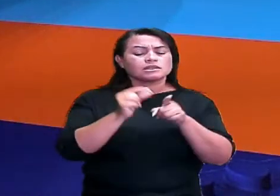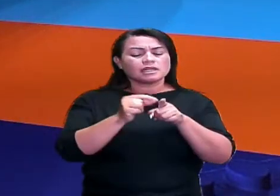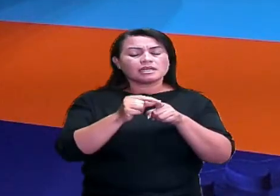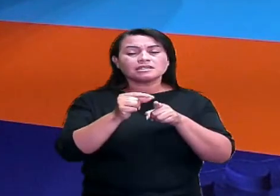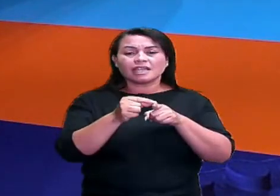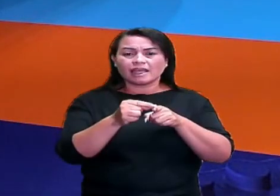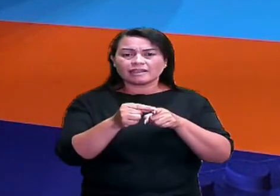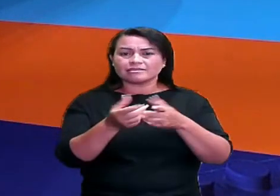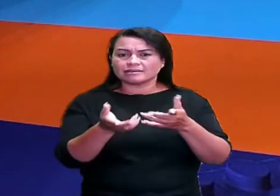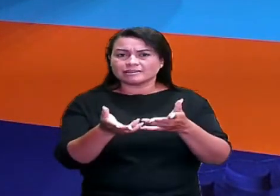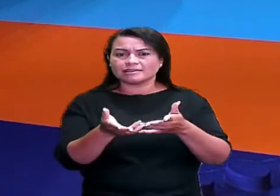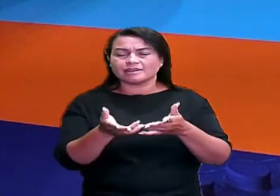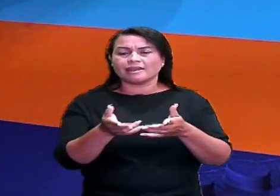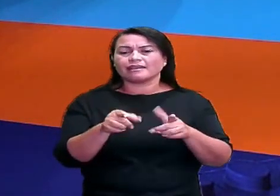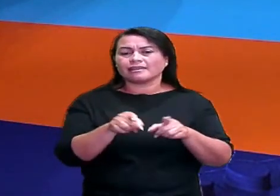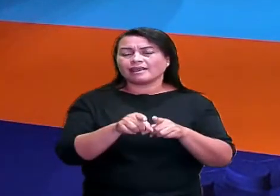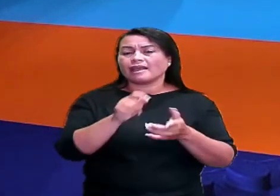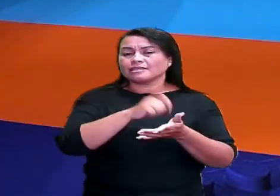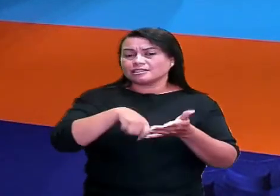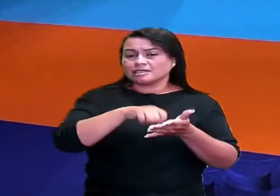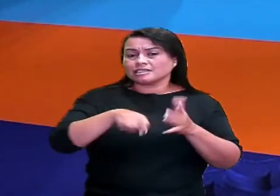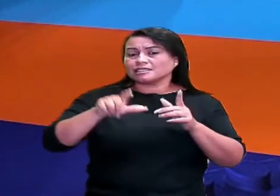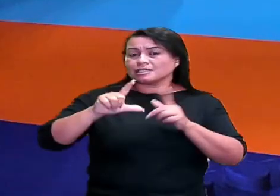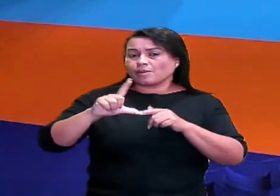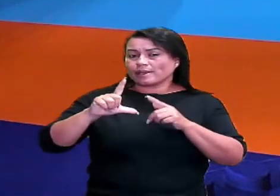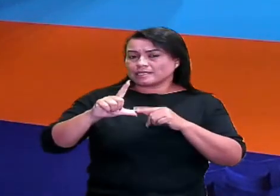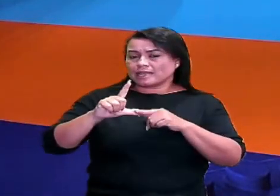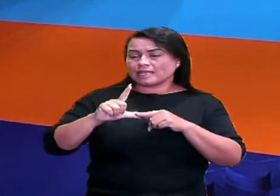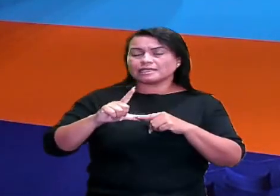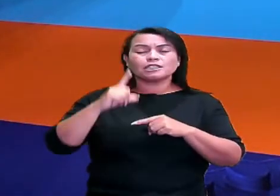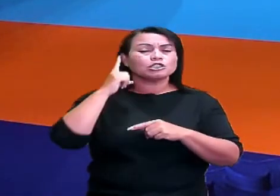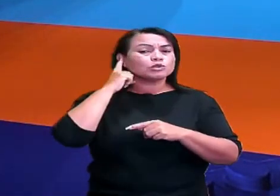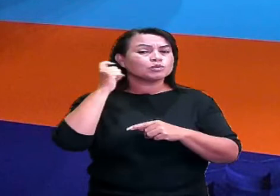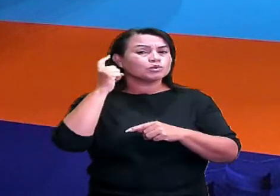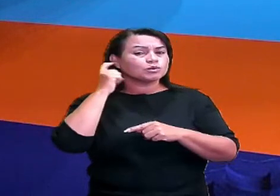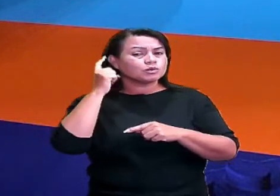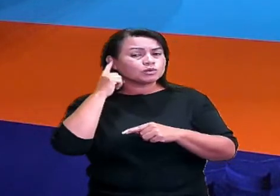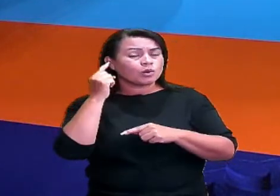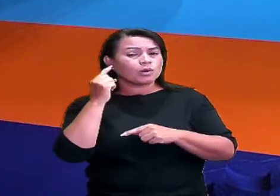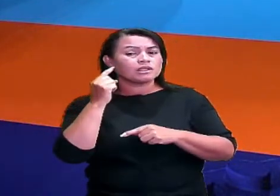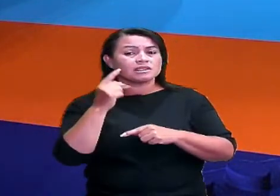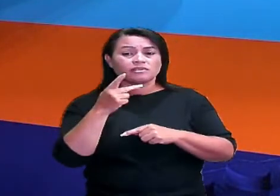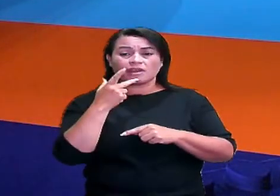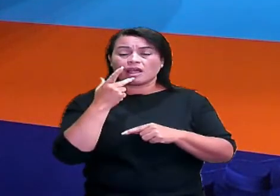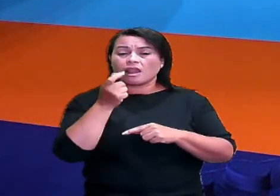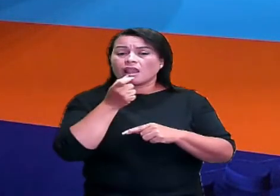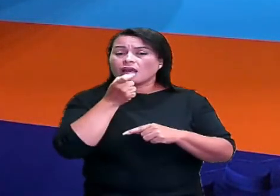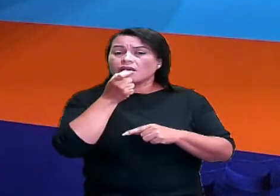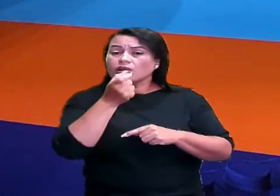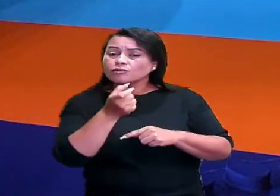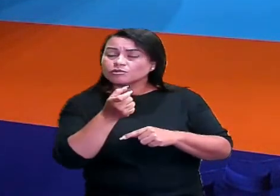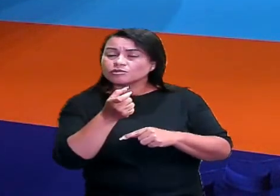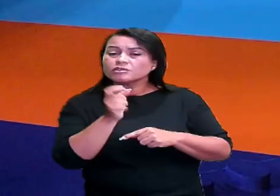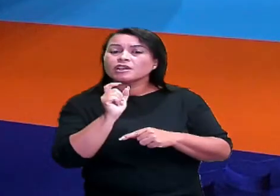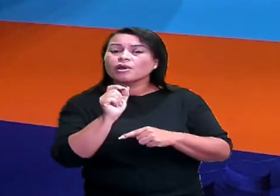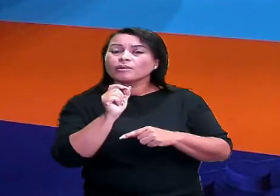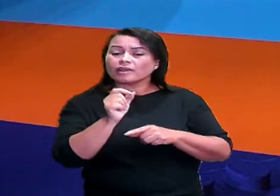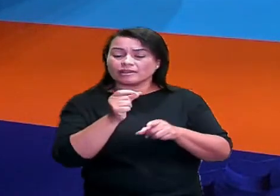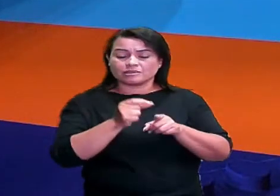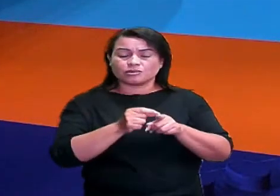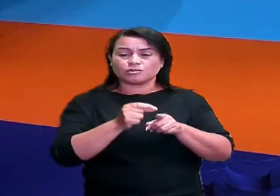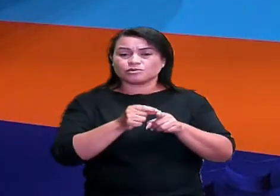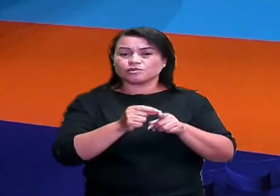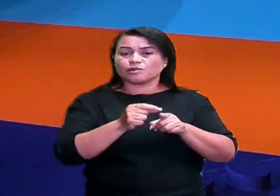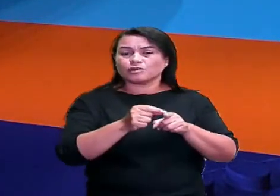os sinais gráficos, que são as letras, né? E os sons que emitimos ao representar esses sons através